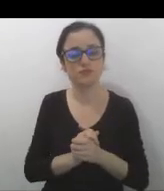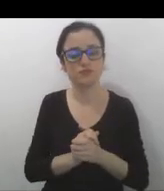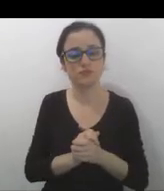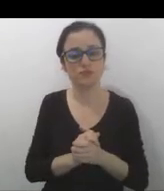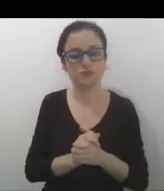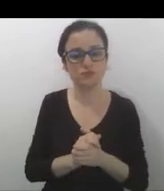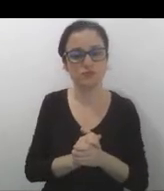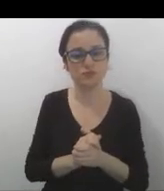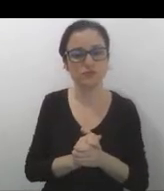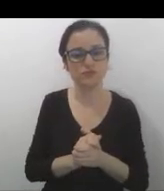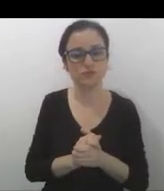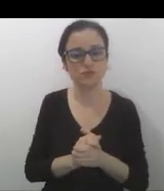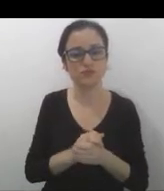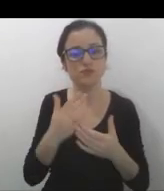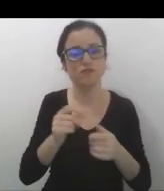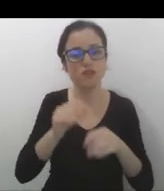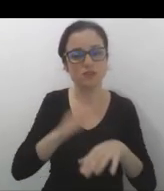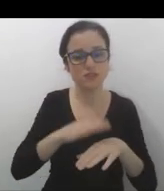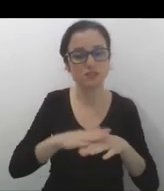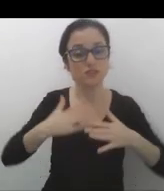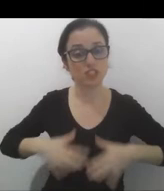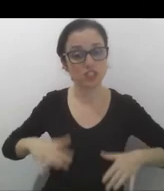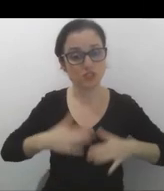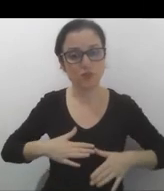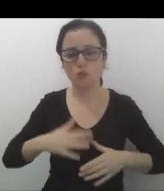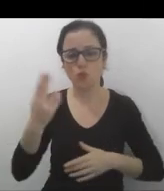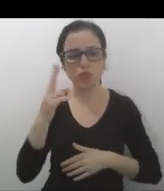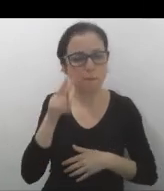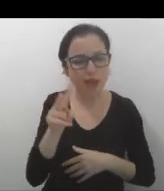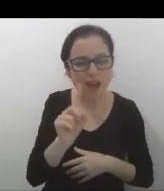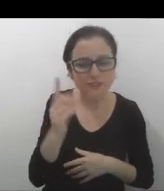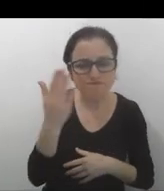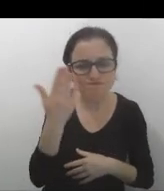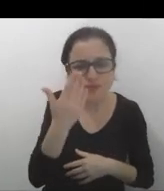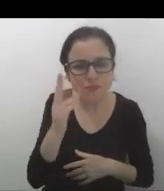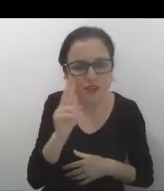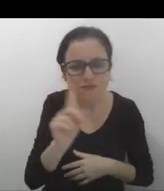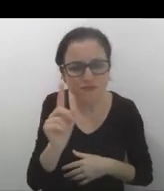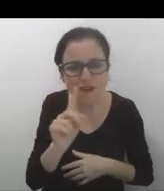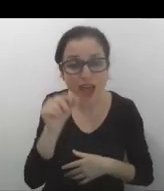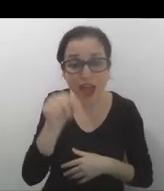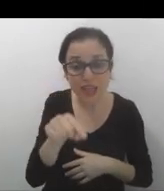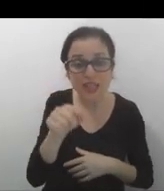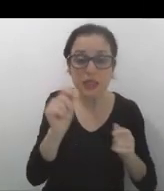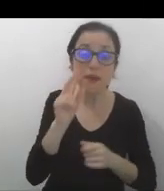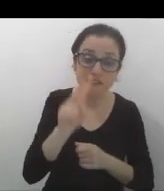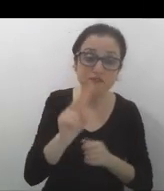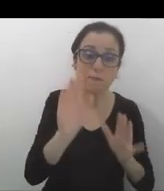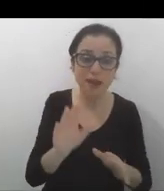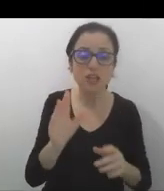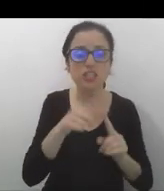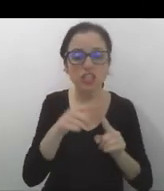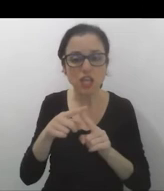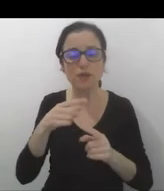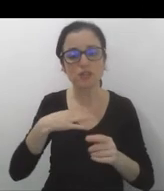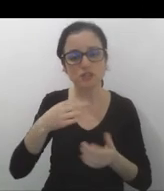manual conseguia introduzir, né? E aí foram feitos esses estilos, aqui não dá para ver, mas aqui dá melhor,